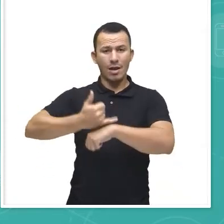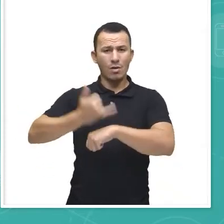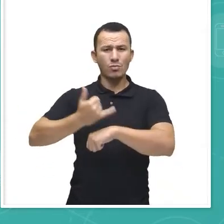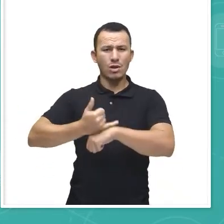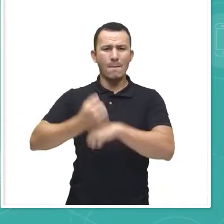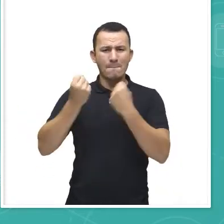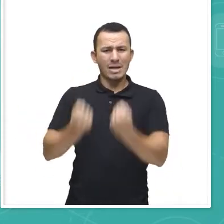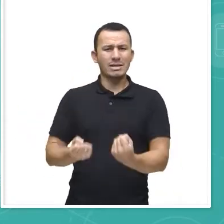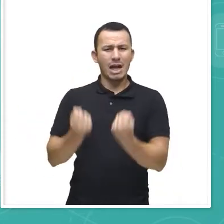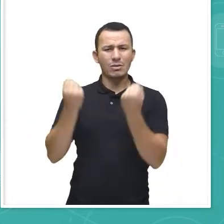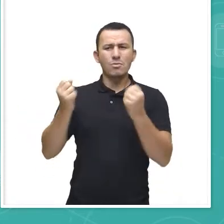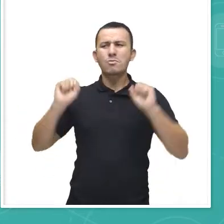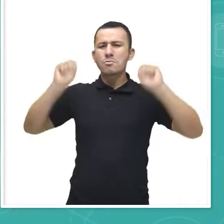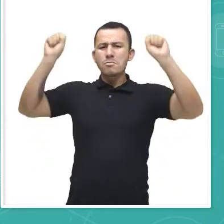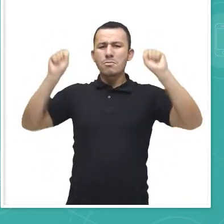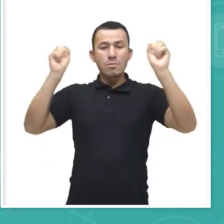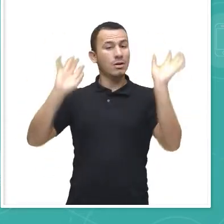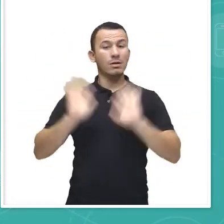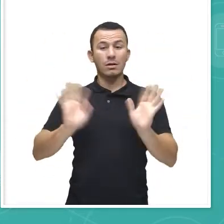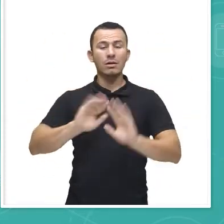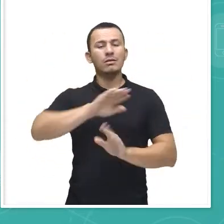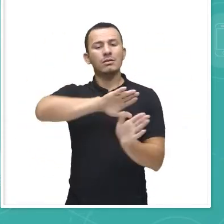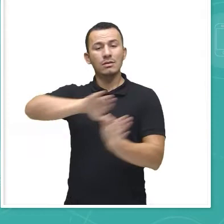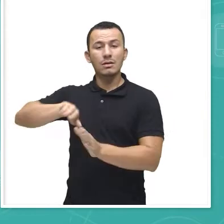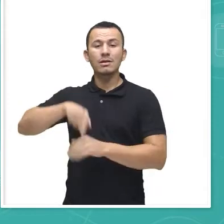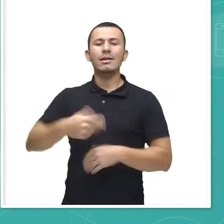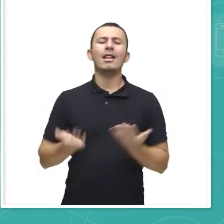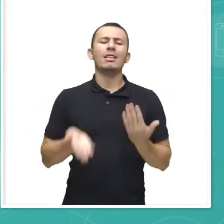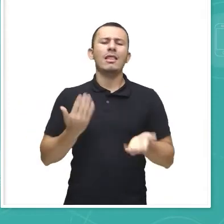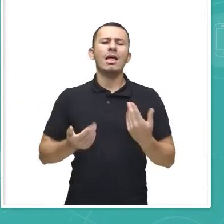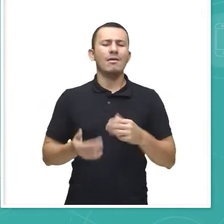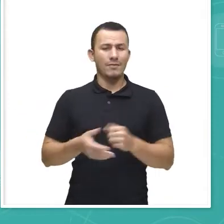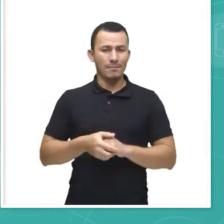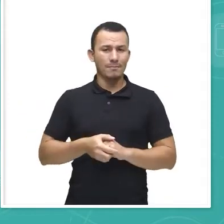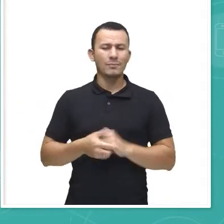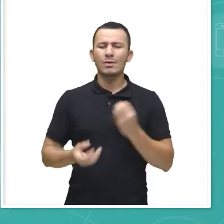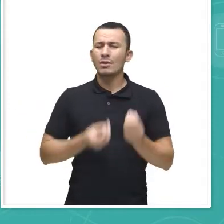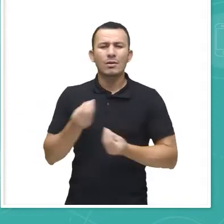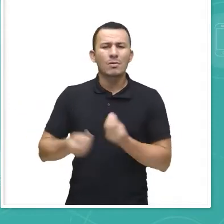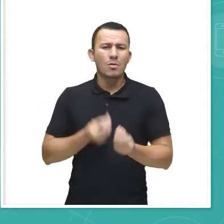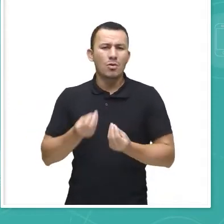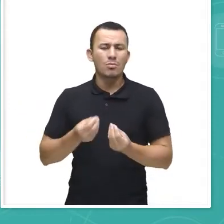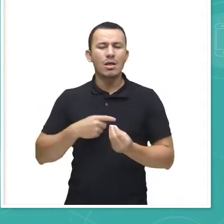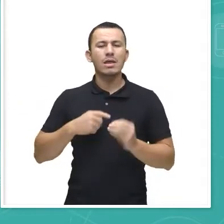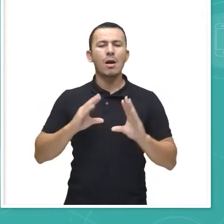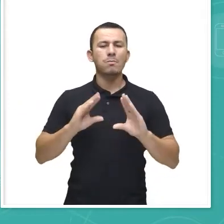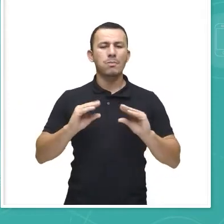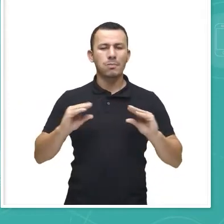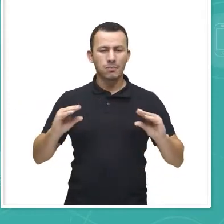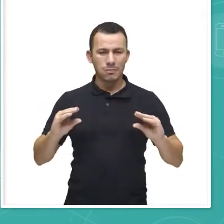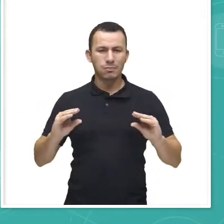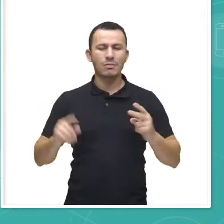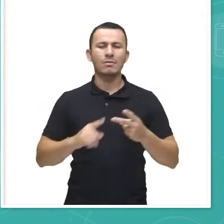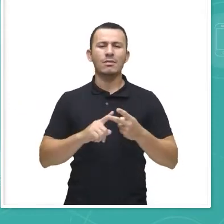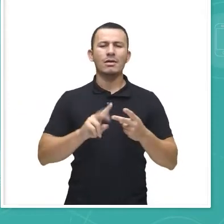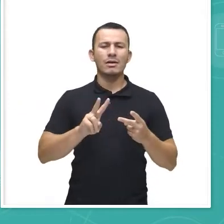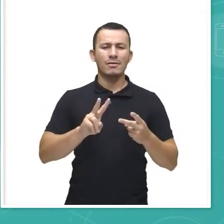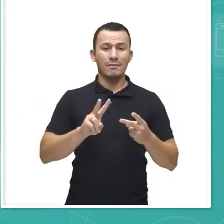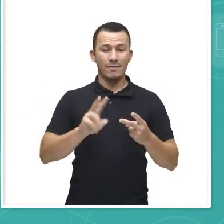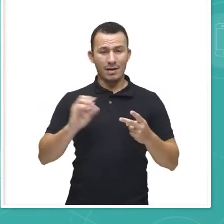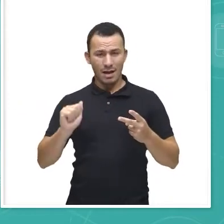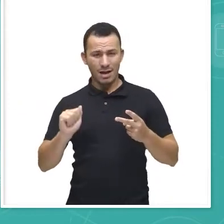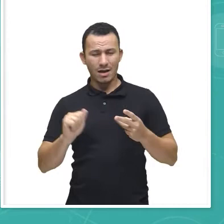são usados nas academias. São halteres leves, feitos geralmente de emborrachado, EVA,